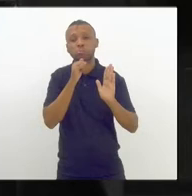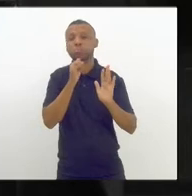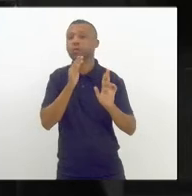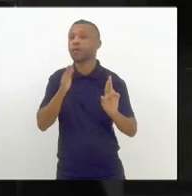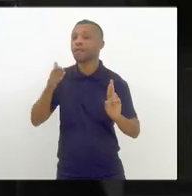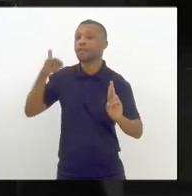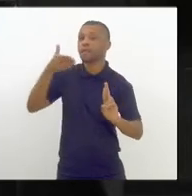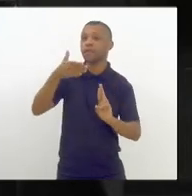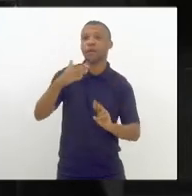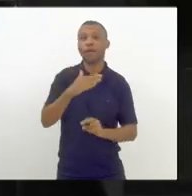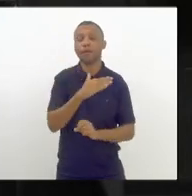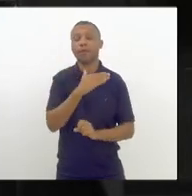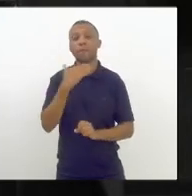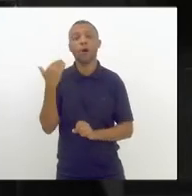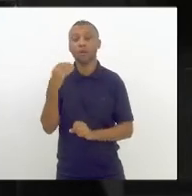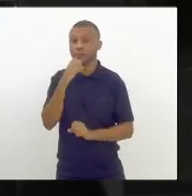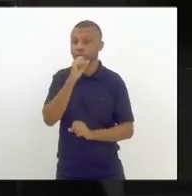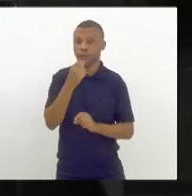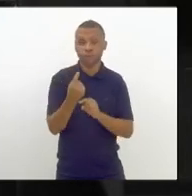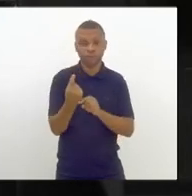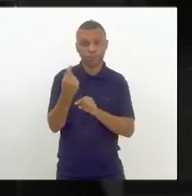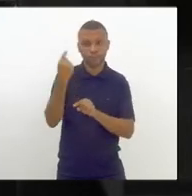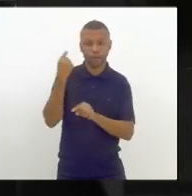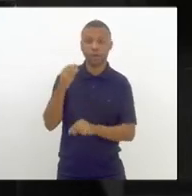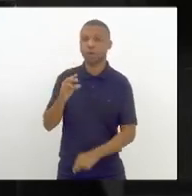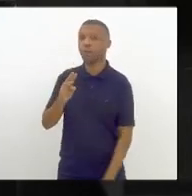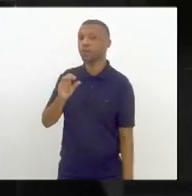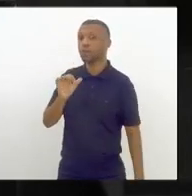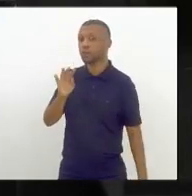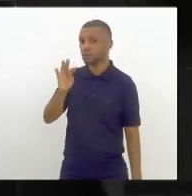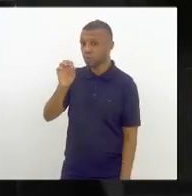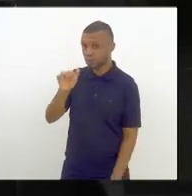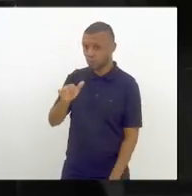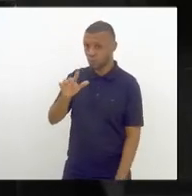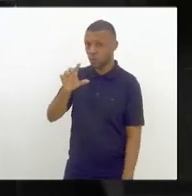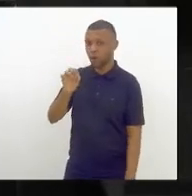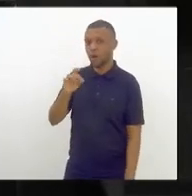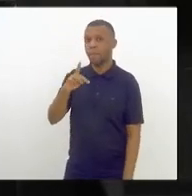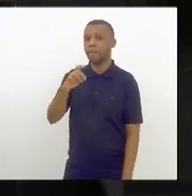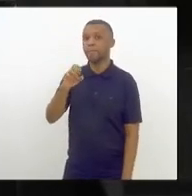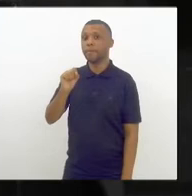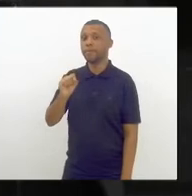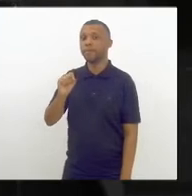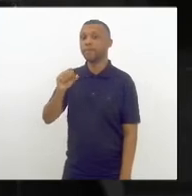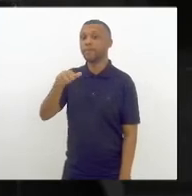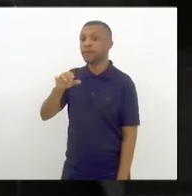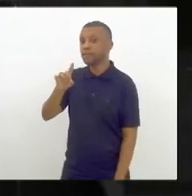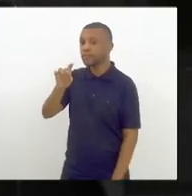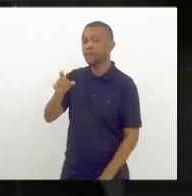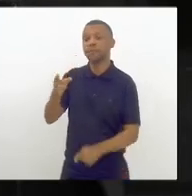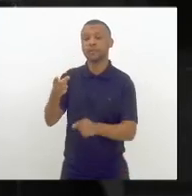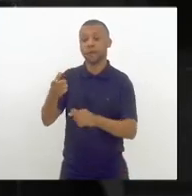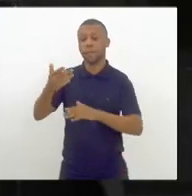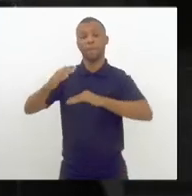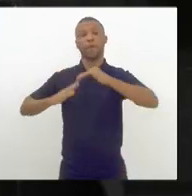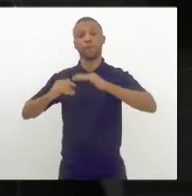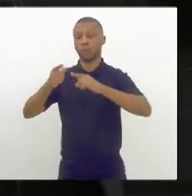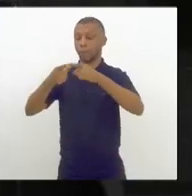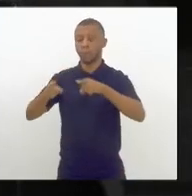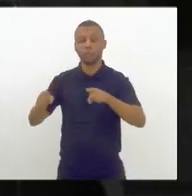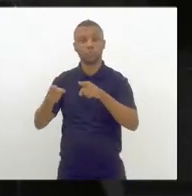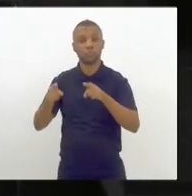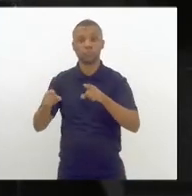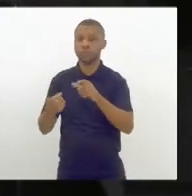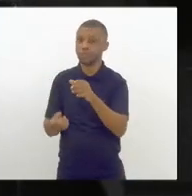a morte no último sábado do Wilton Lopes mentes música e fundador da